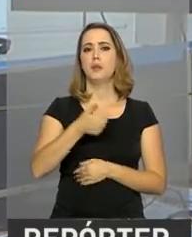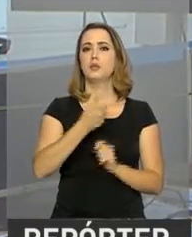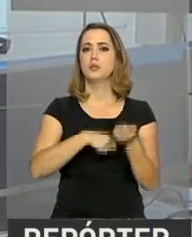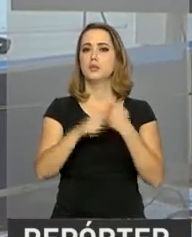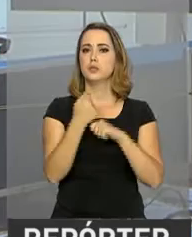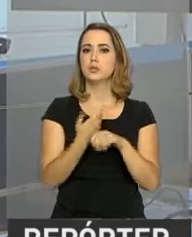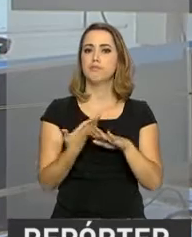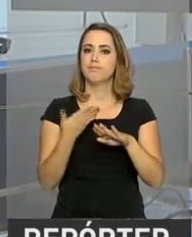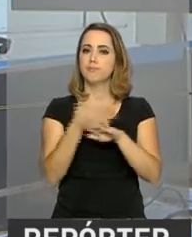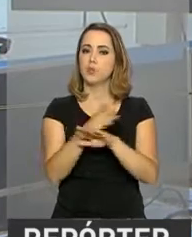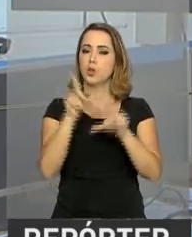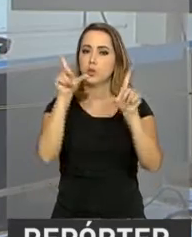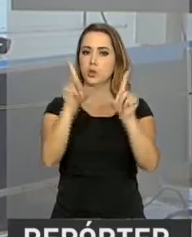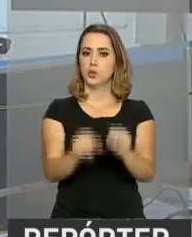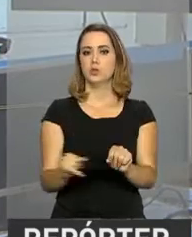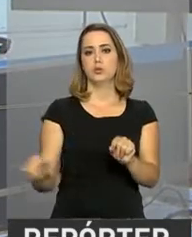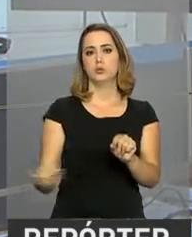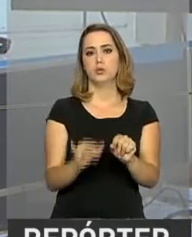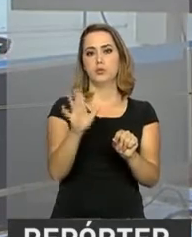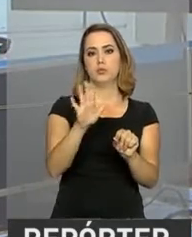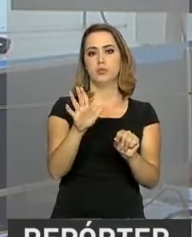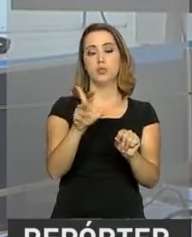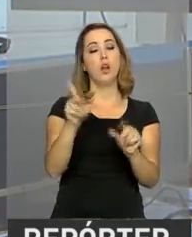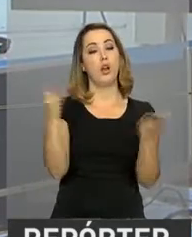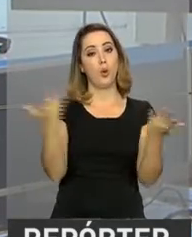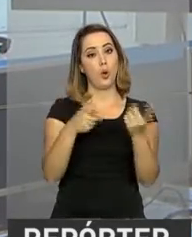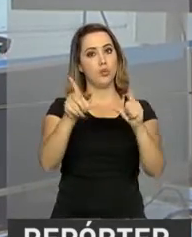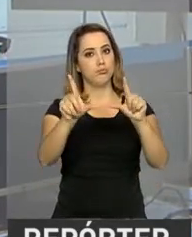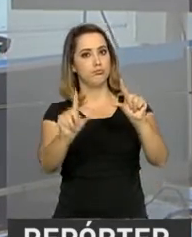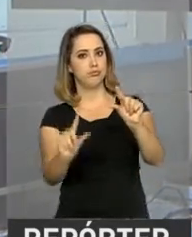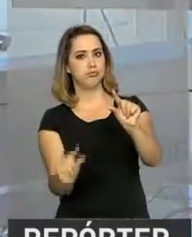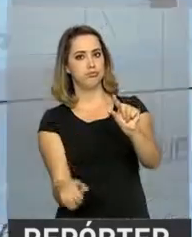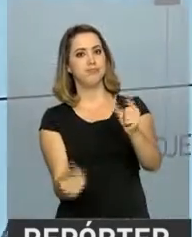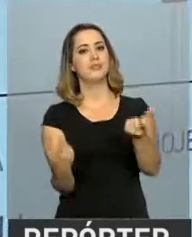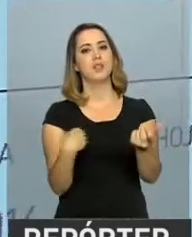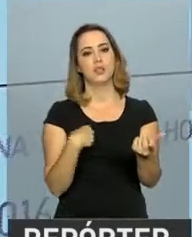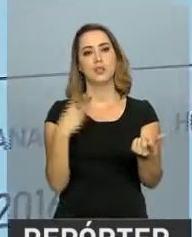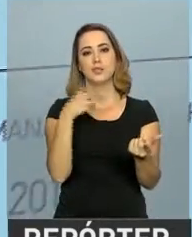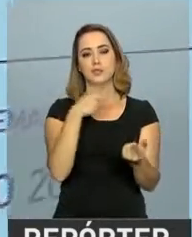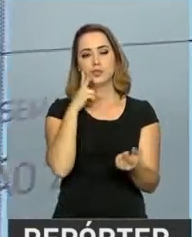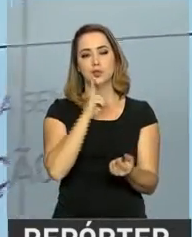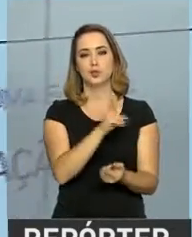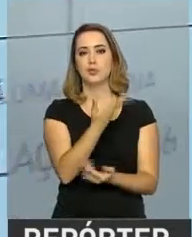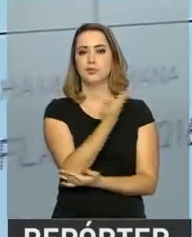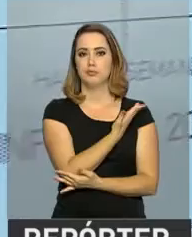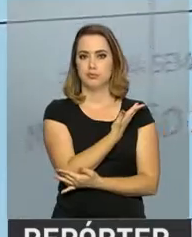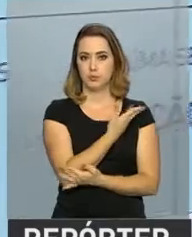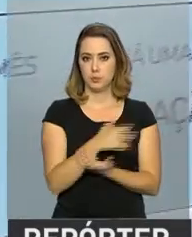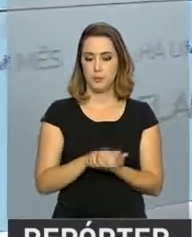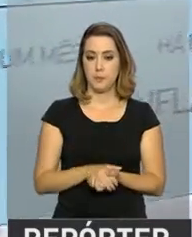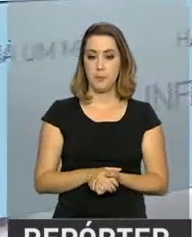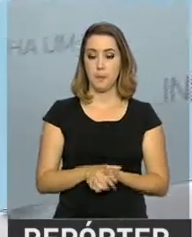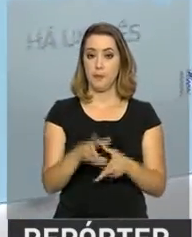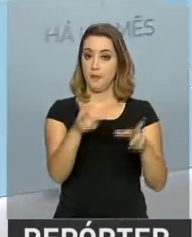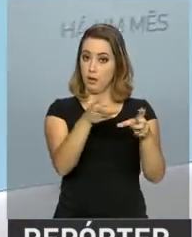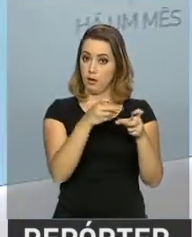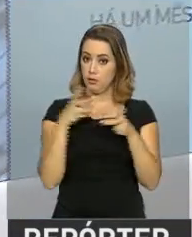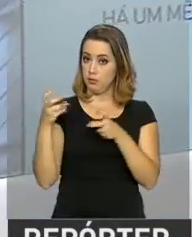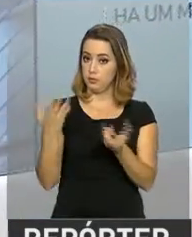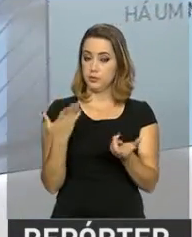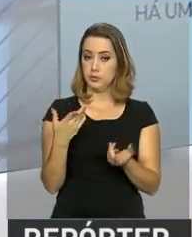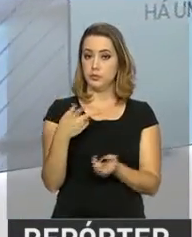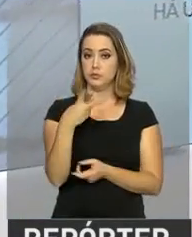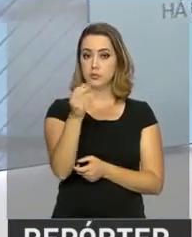inflação mercado financeiro prevê inflação mais baixa ainda este ano é o que vamos ver agora aqui no telão olha só a expectativa é